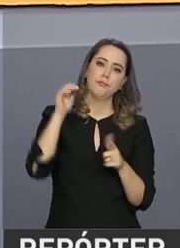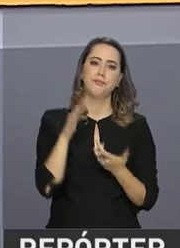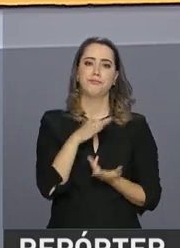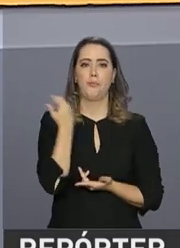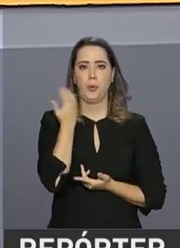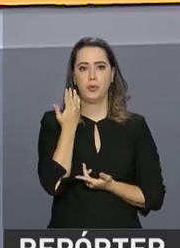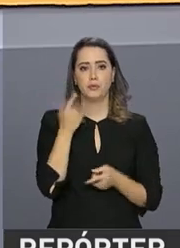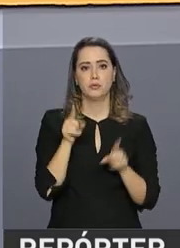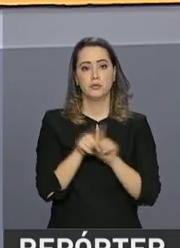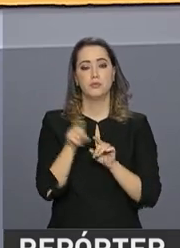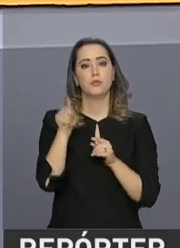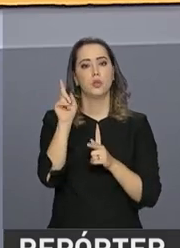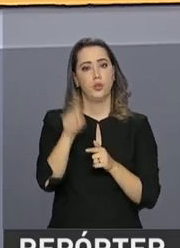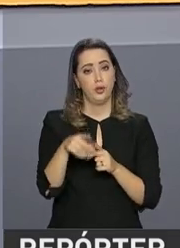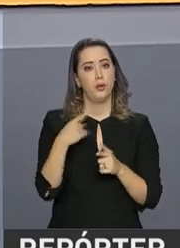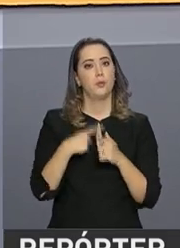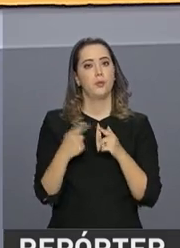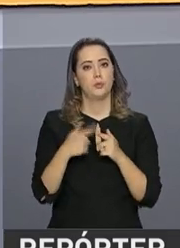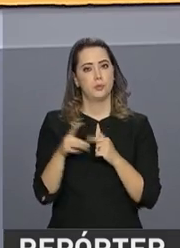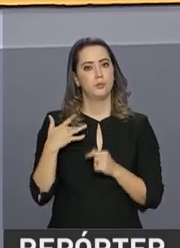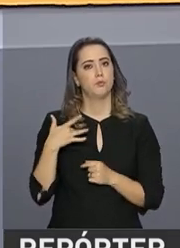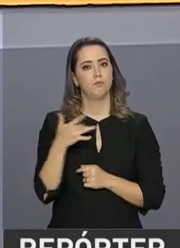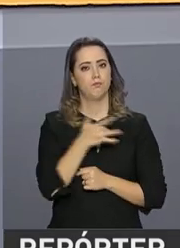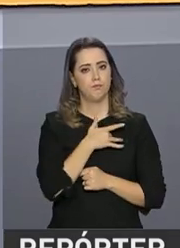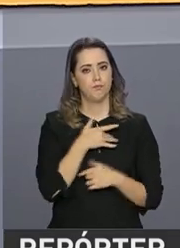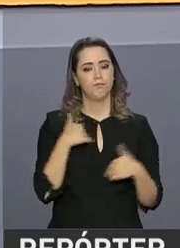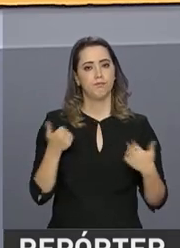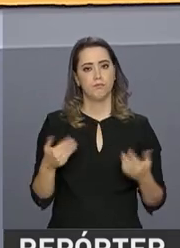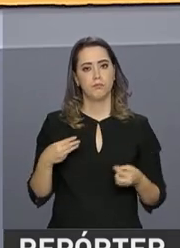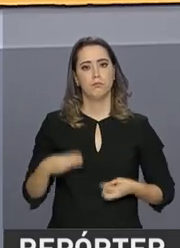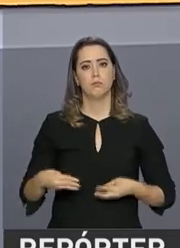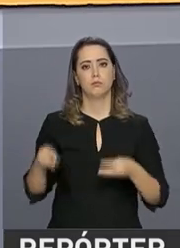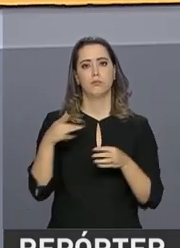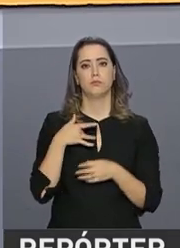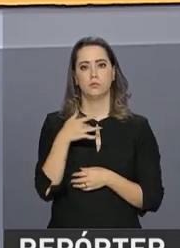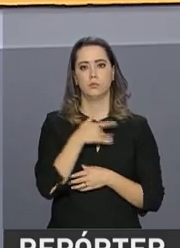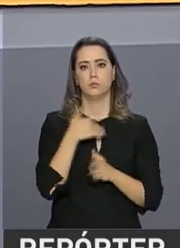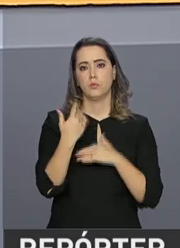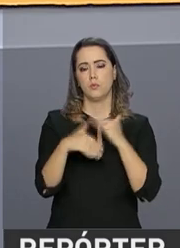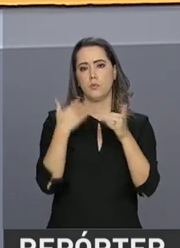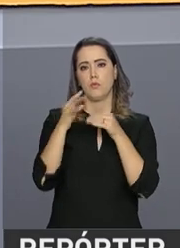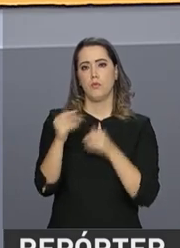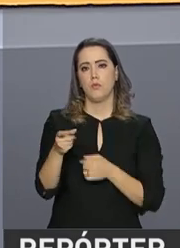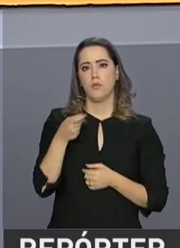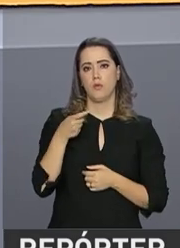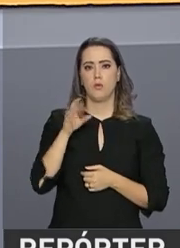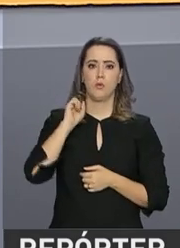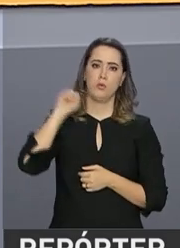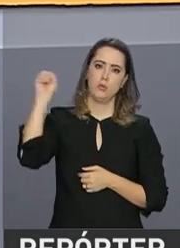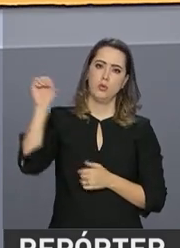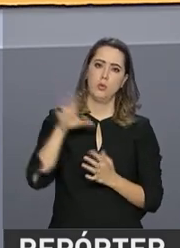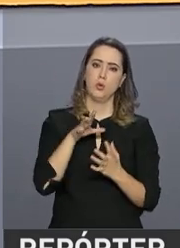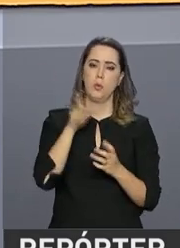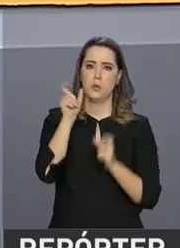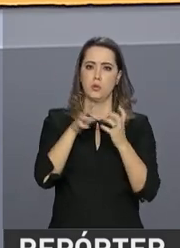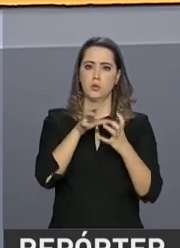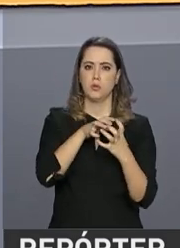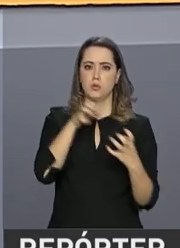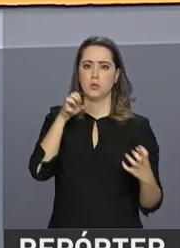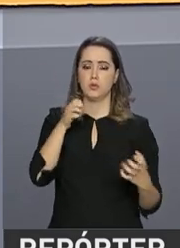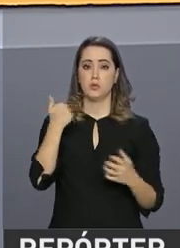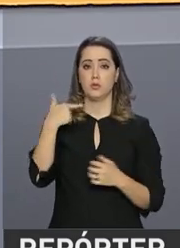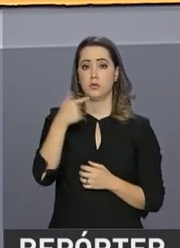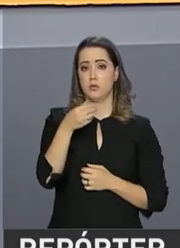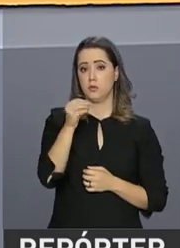problema grave de saúde pública. De acordo com o Ministério da Saúde, existe um crescimento na taxa de suicídio entre idosos